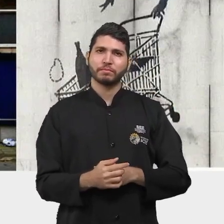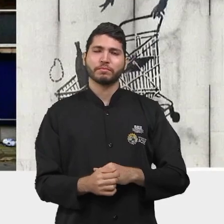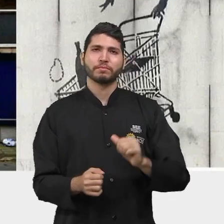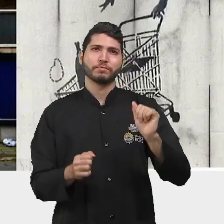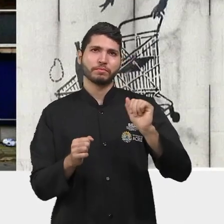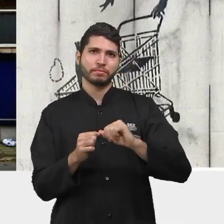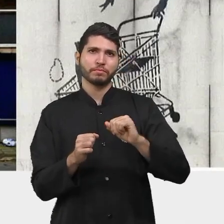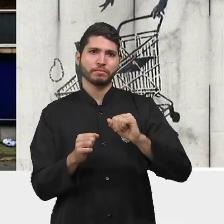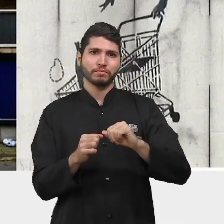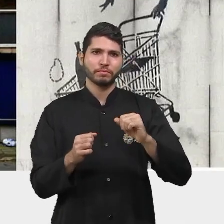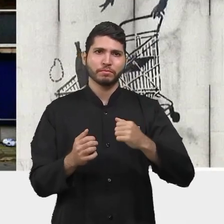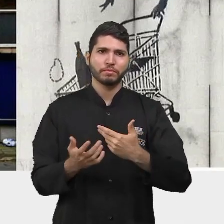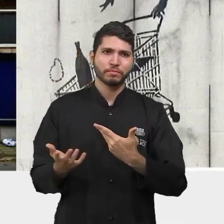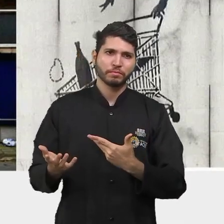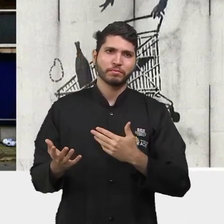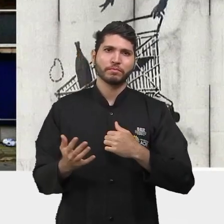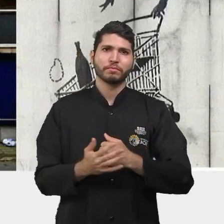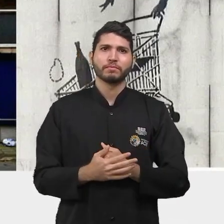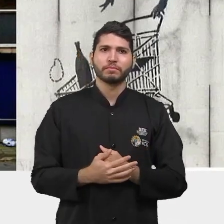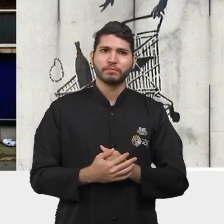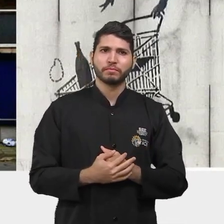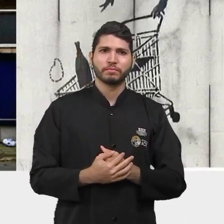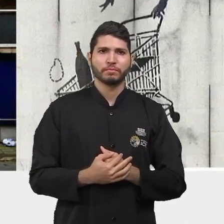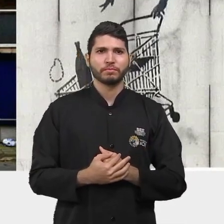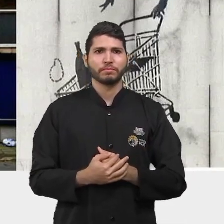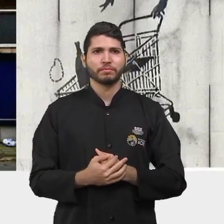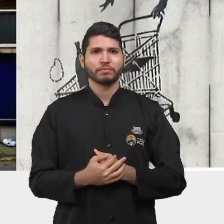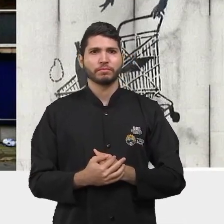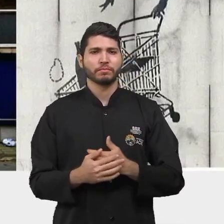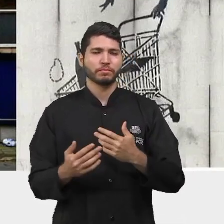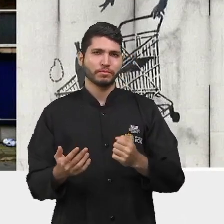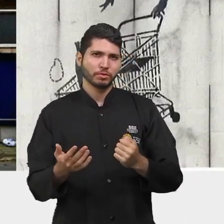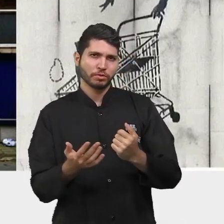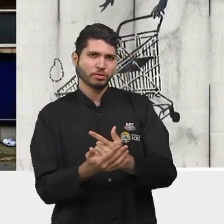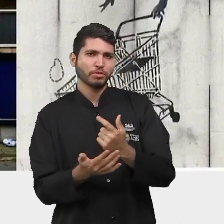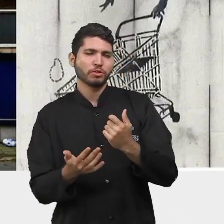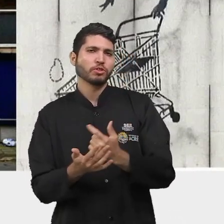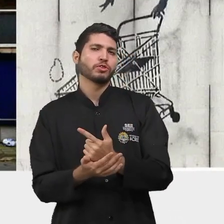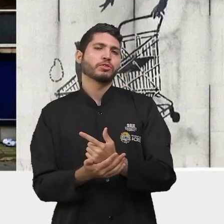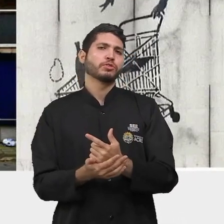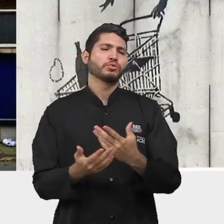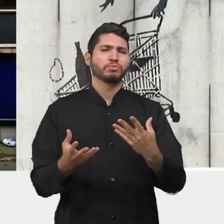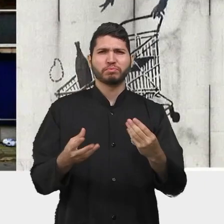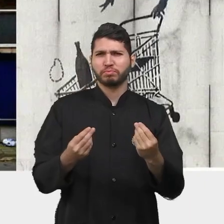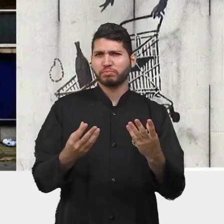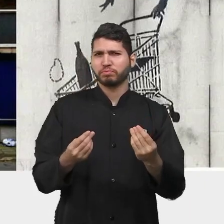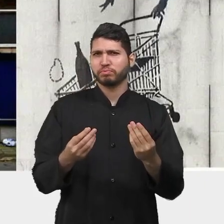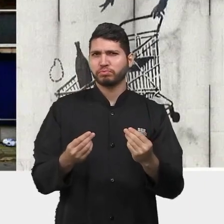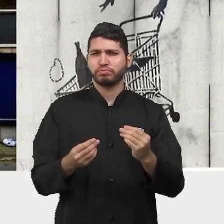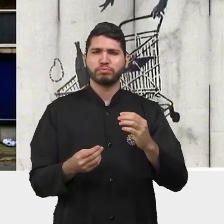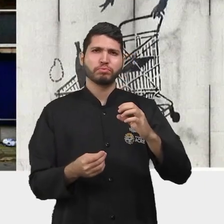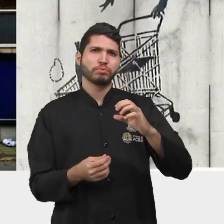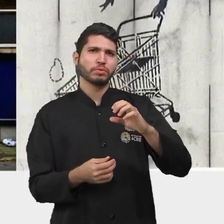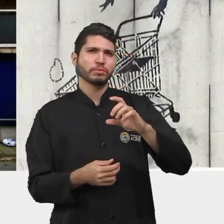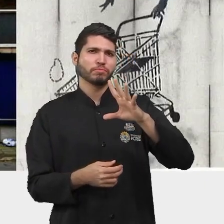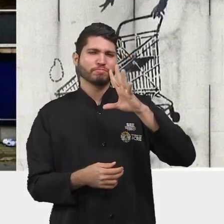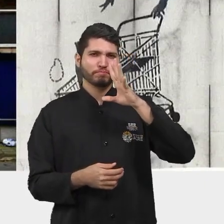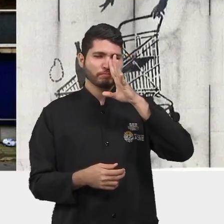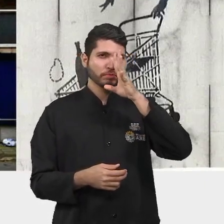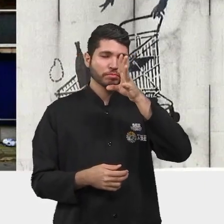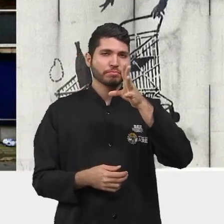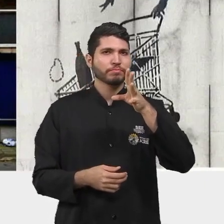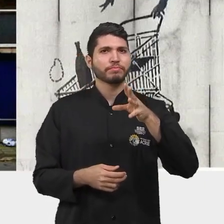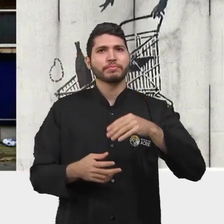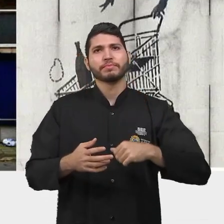Banksy que fala da questão do consumismo, desse exagero mesmo, sabe? Das compras feitas de